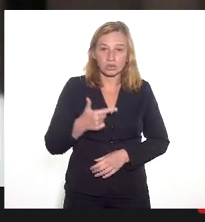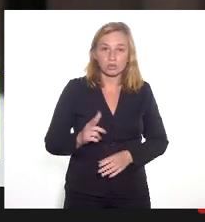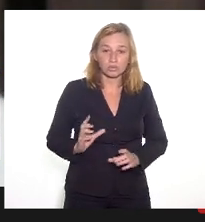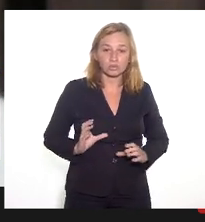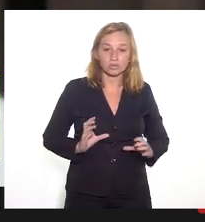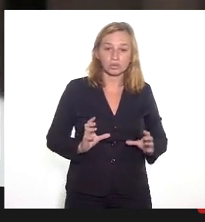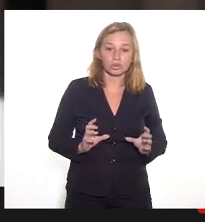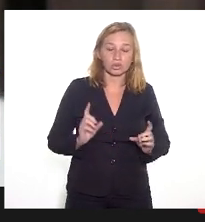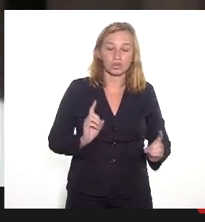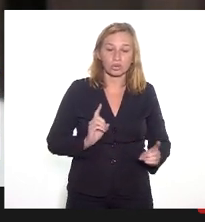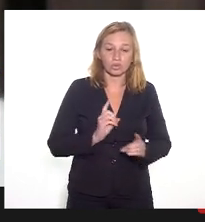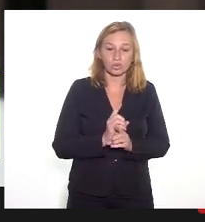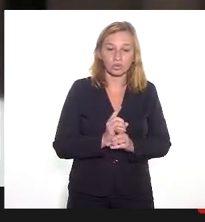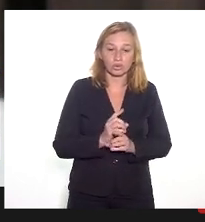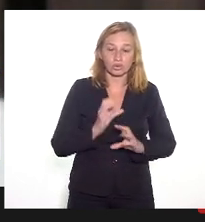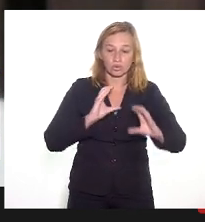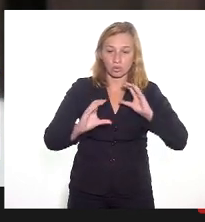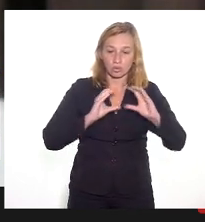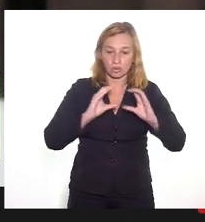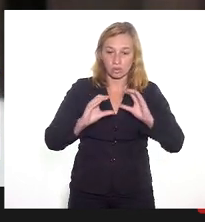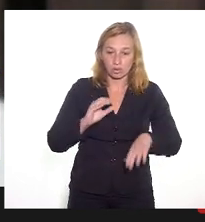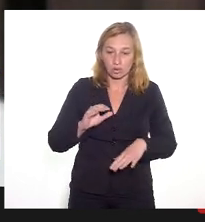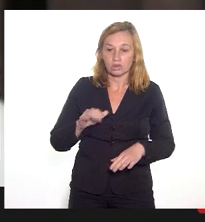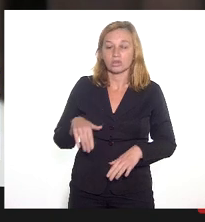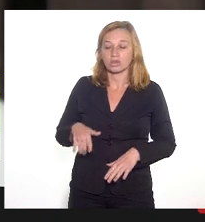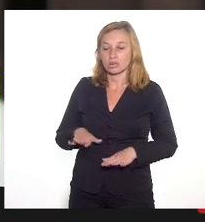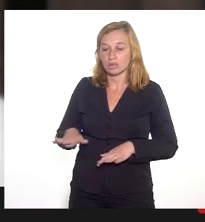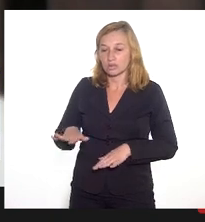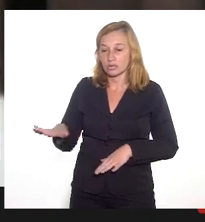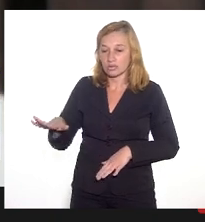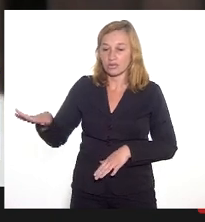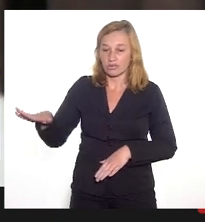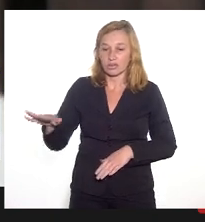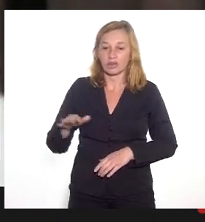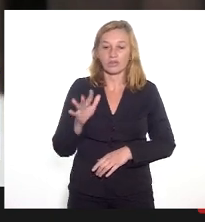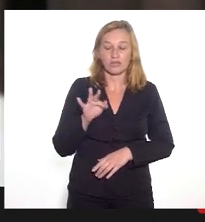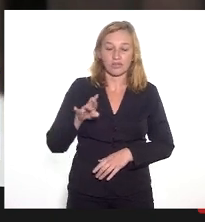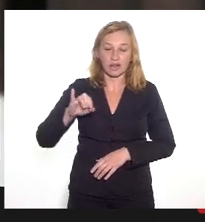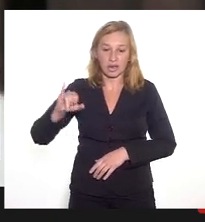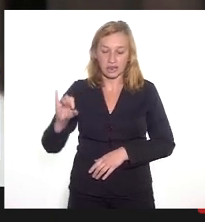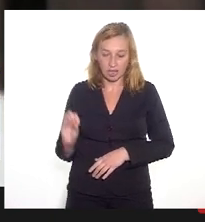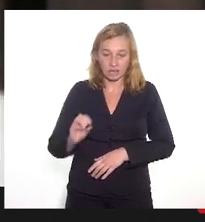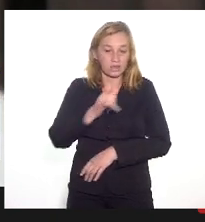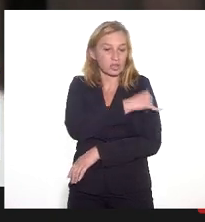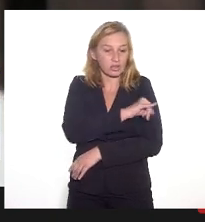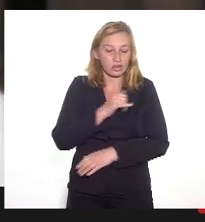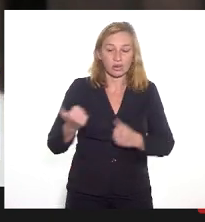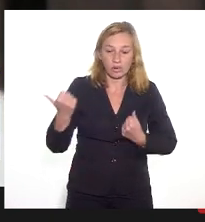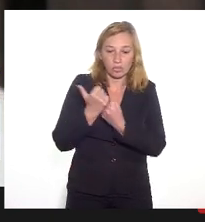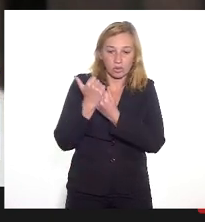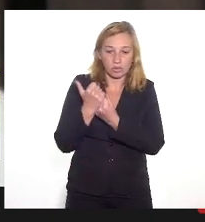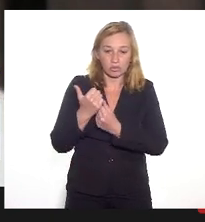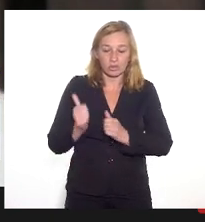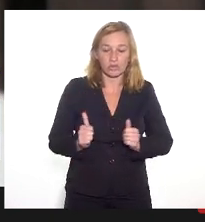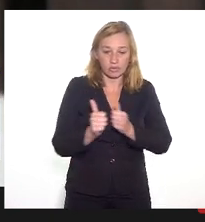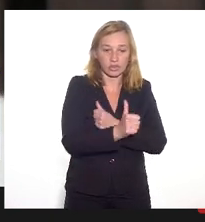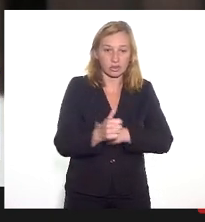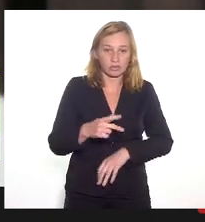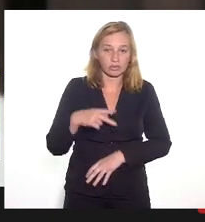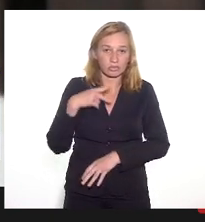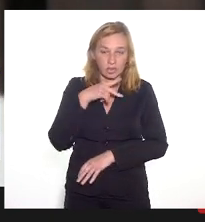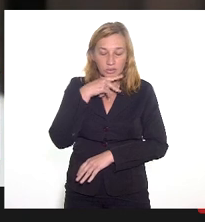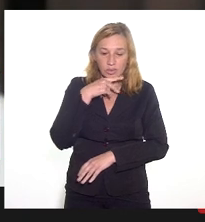de comunicadores de favela, como uma iniciativa também da Fale Rio, que vai necessitar certamente do apoio dessa frente parlamentar.